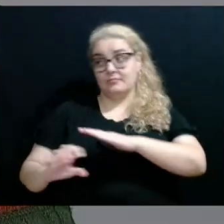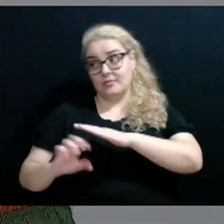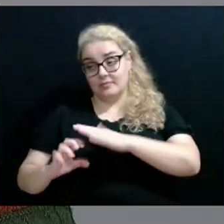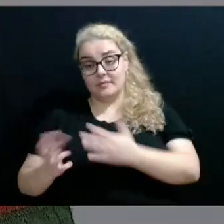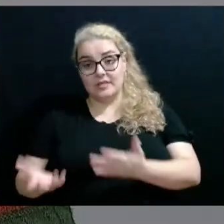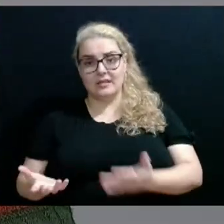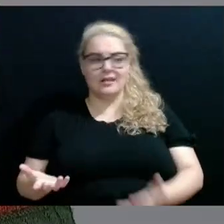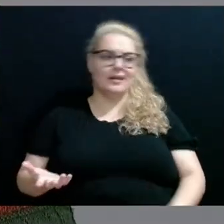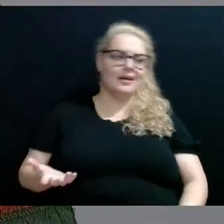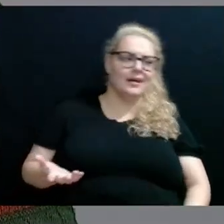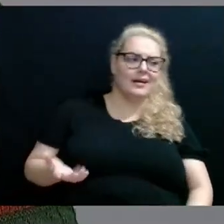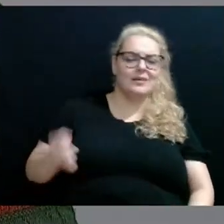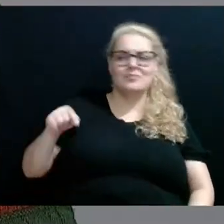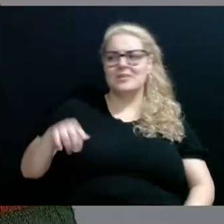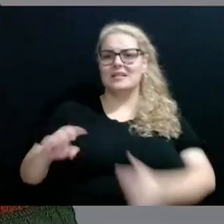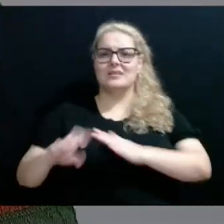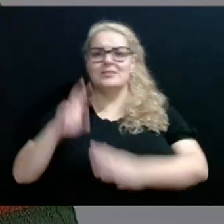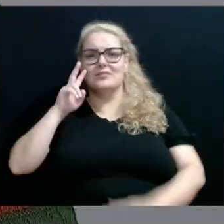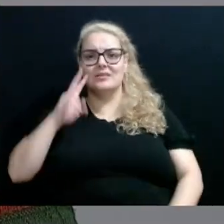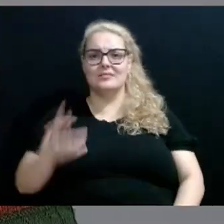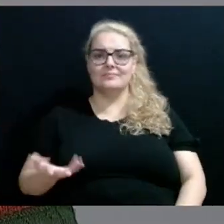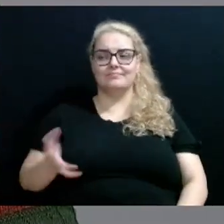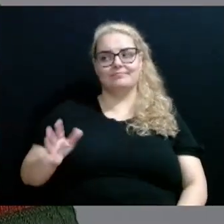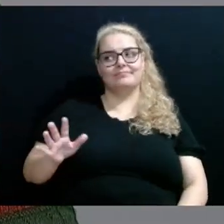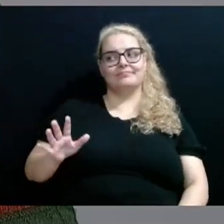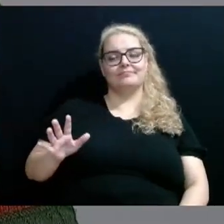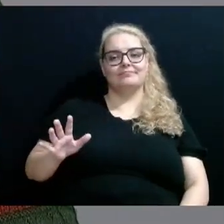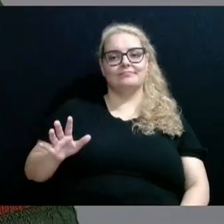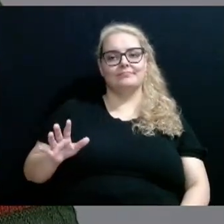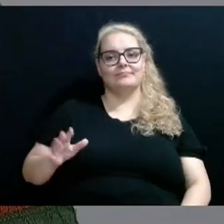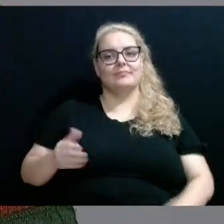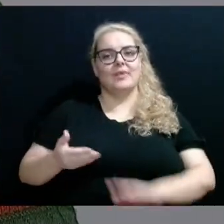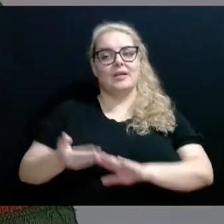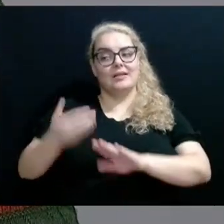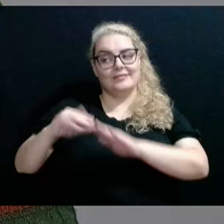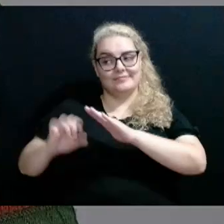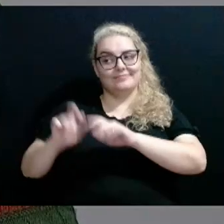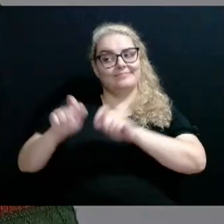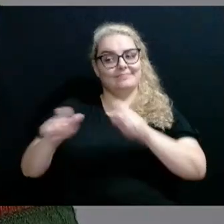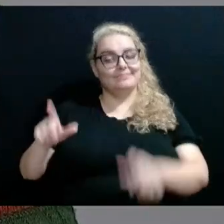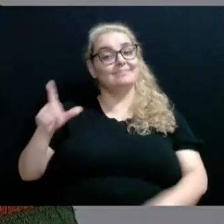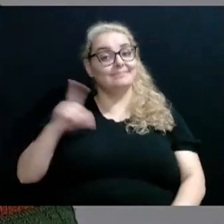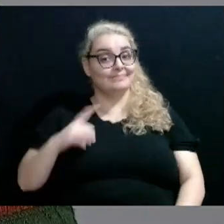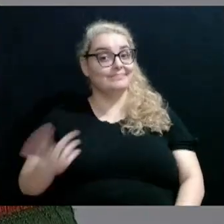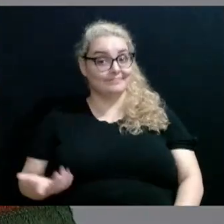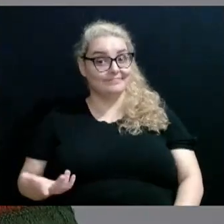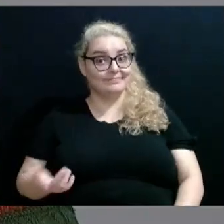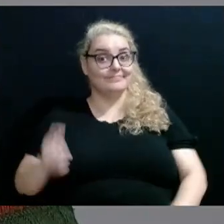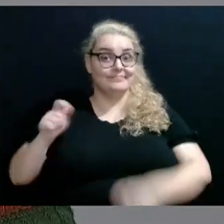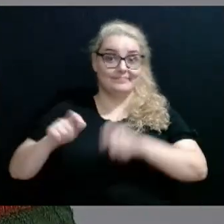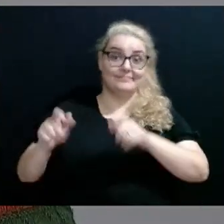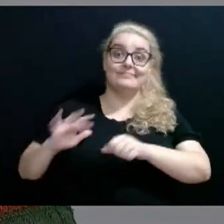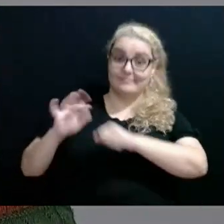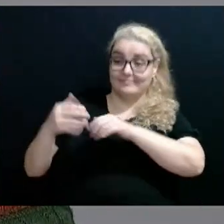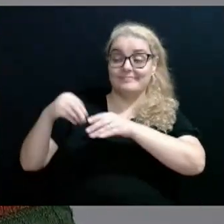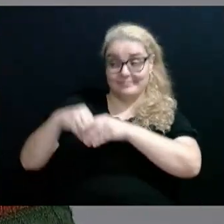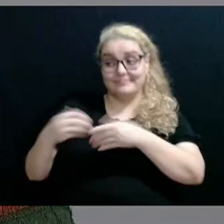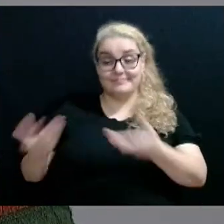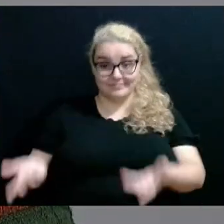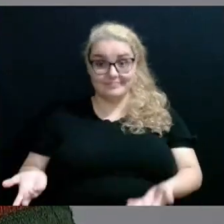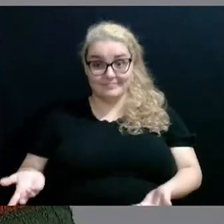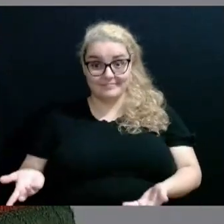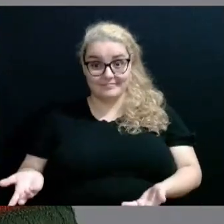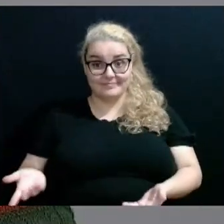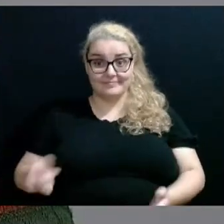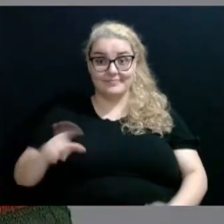que a empresa vai ver lá? Eu falo, mas atrás dessa empresa existem pessoas. E as pessoas estão nas redes sociais. Então, é